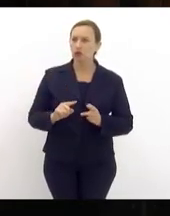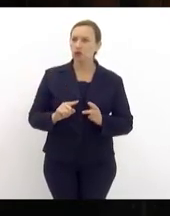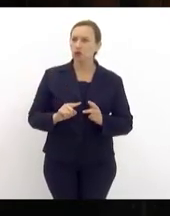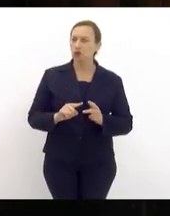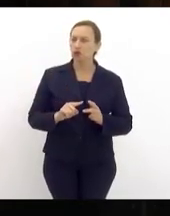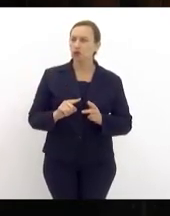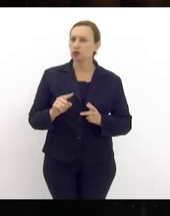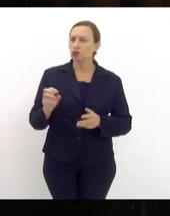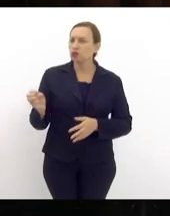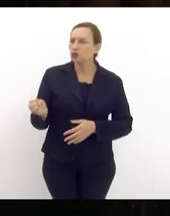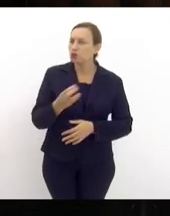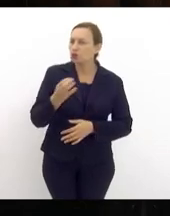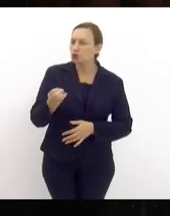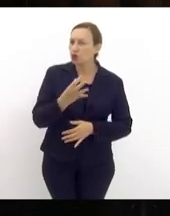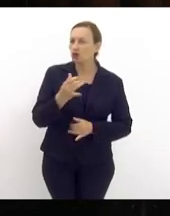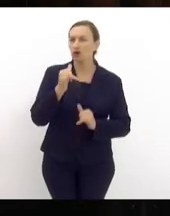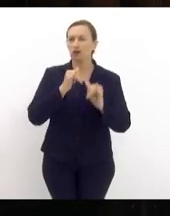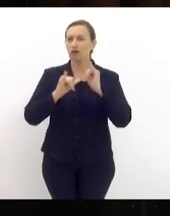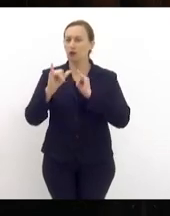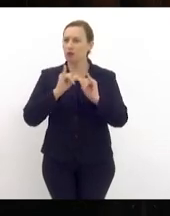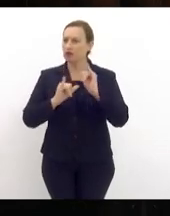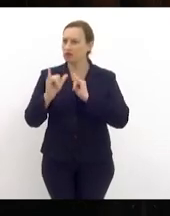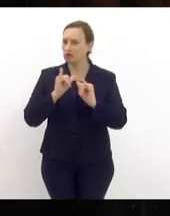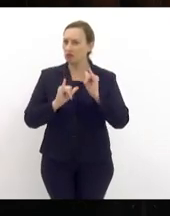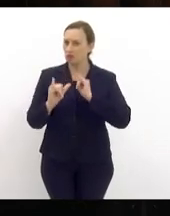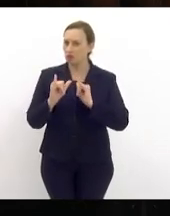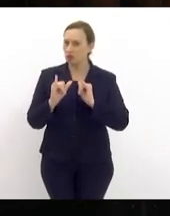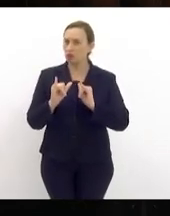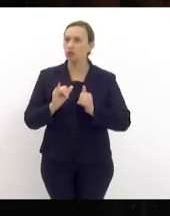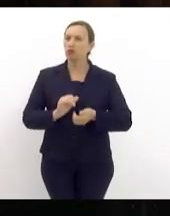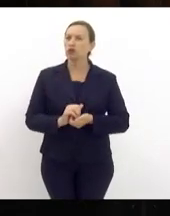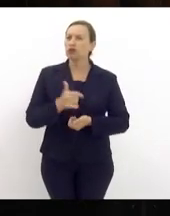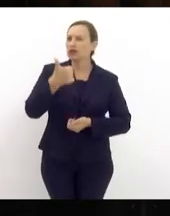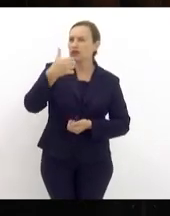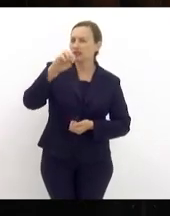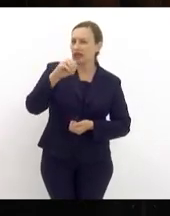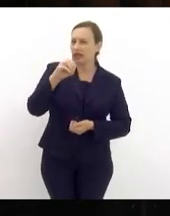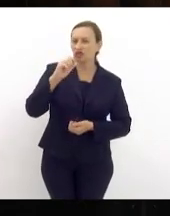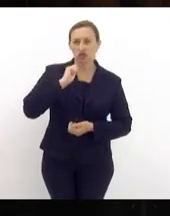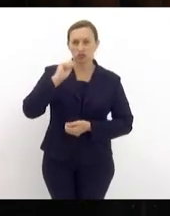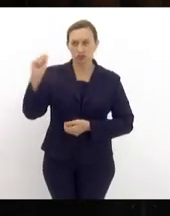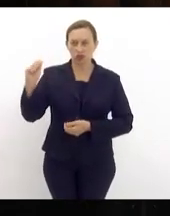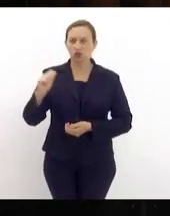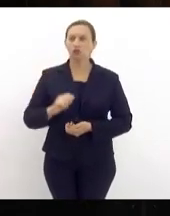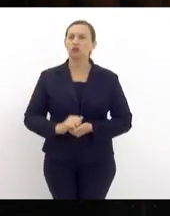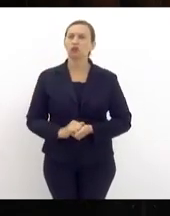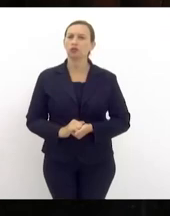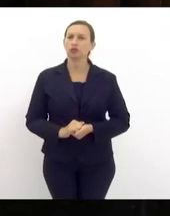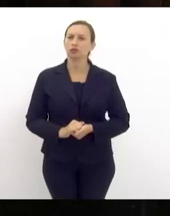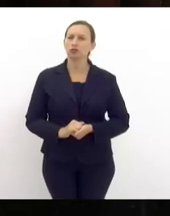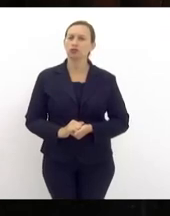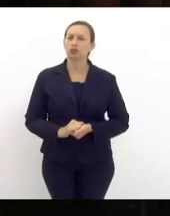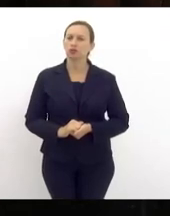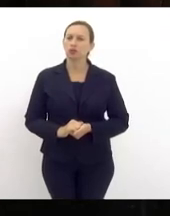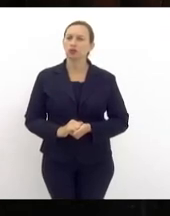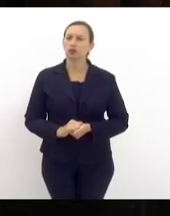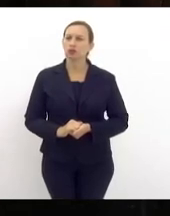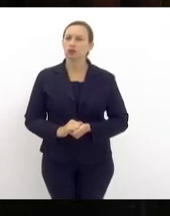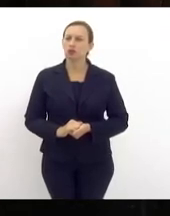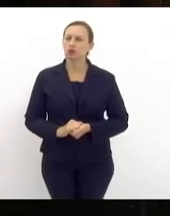esta publicação em 10 de abril, dando a